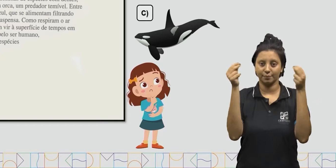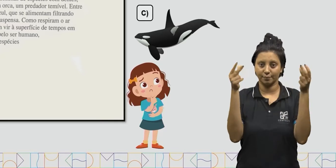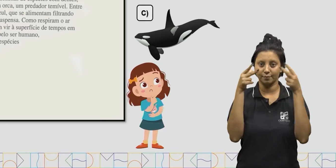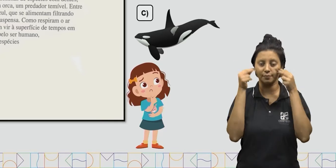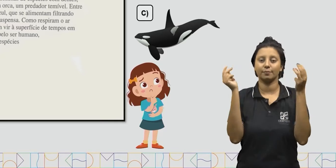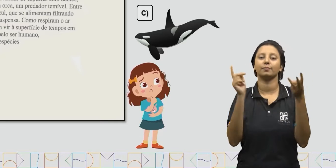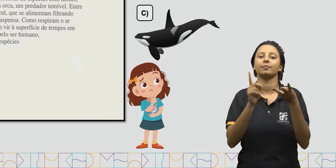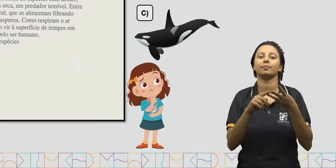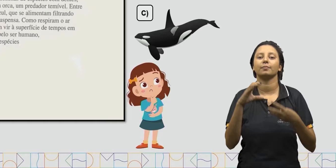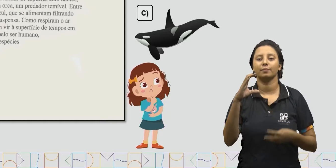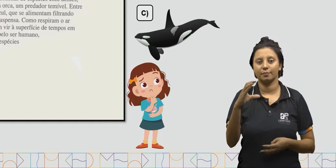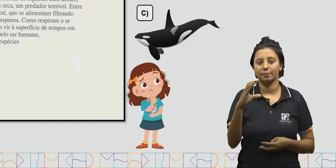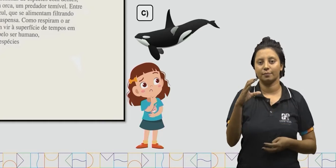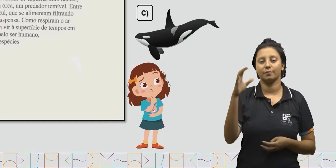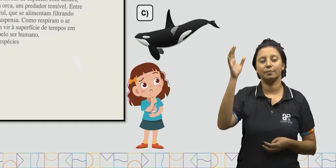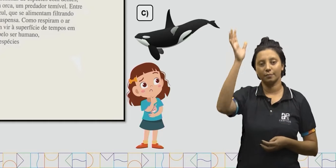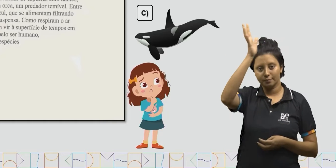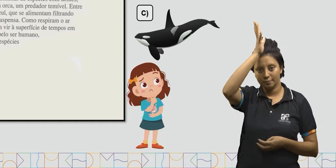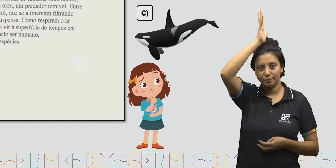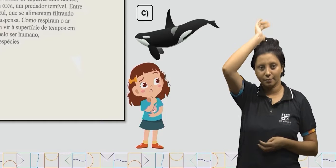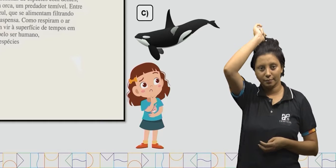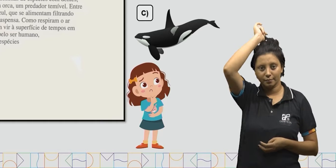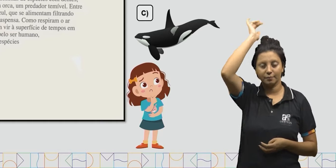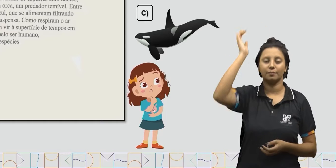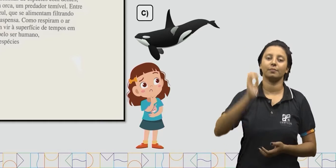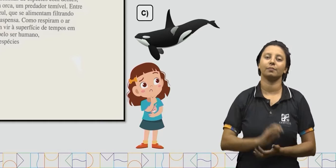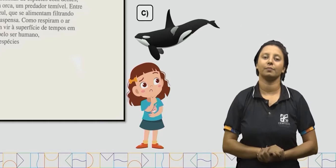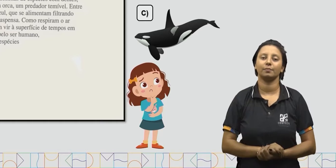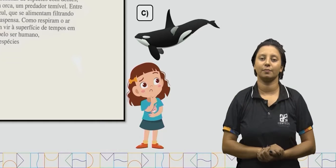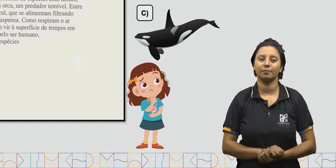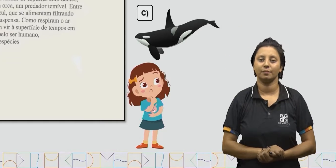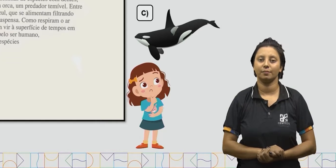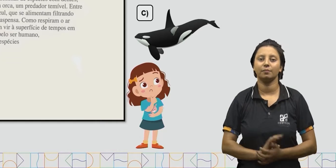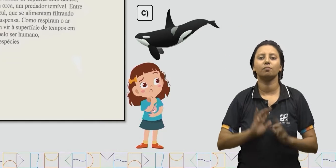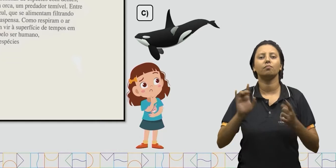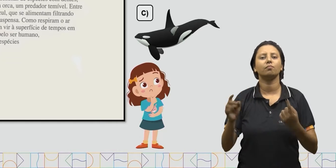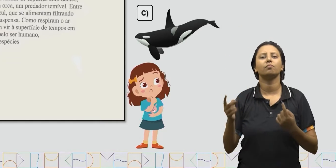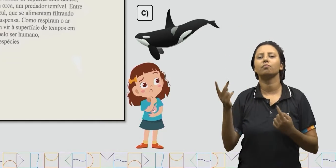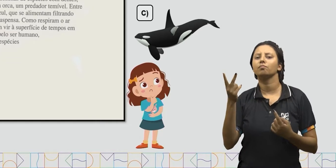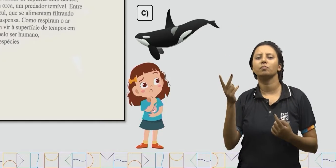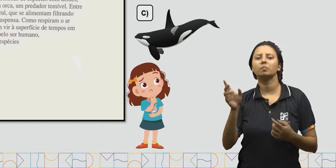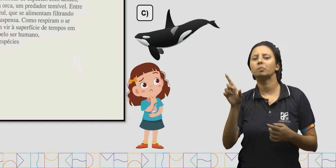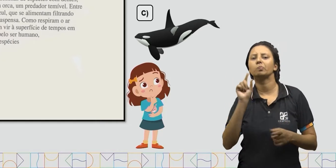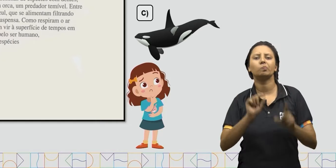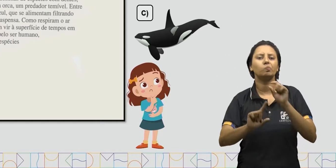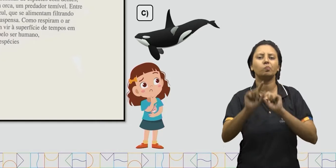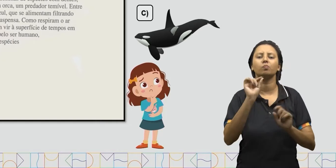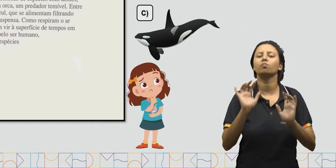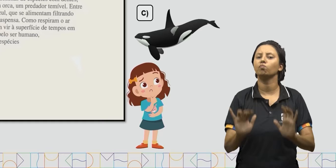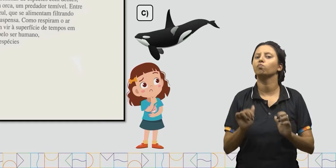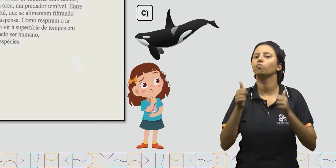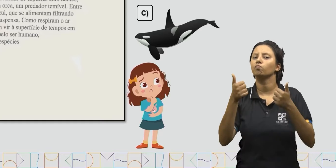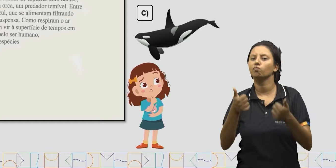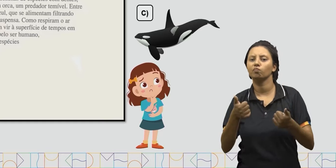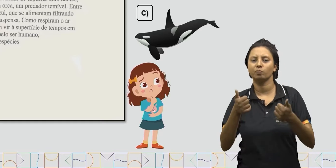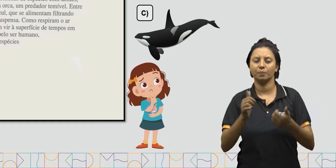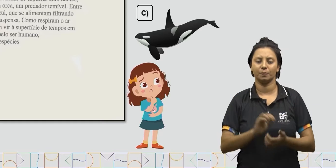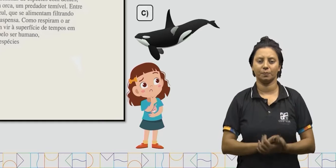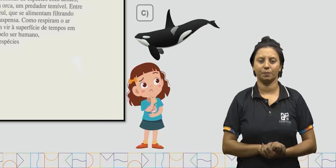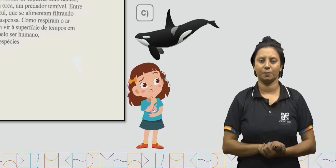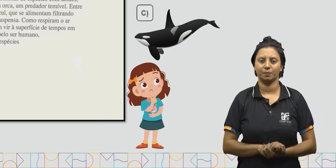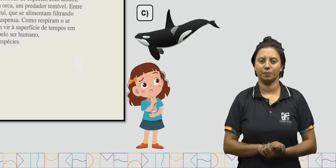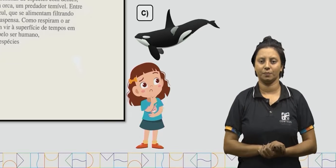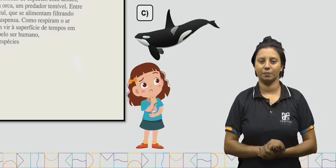de um gato. E na alternativa C, nós temos uma baleia. Qual dessas opções é a melhor para ilustrar o nosso verbete?